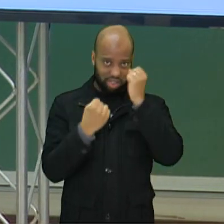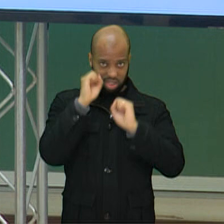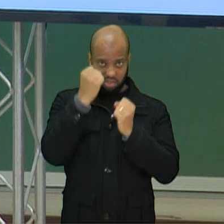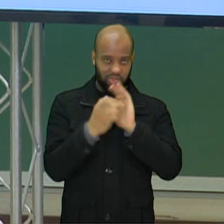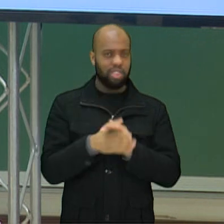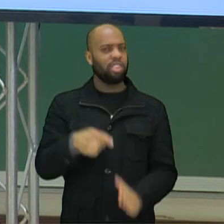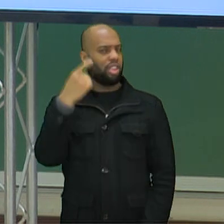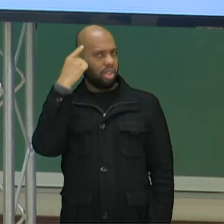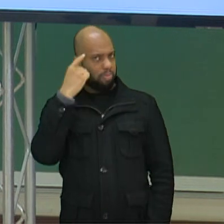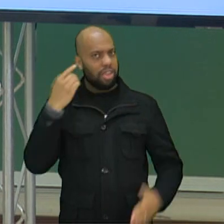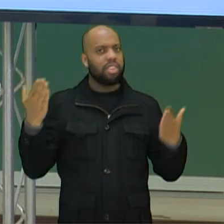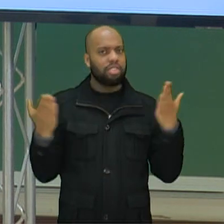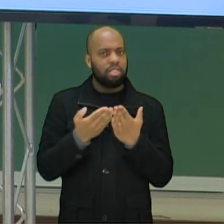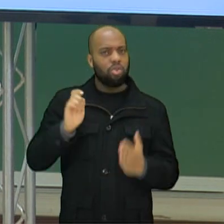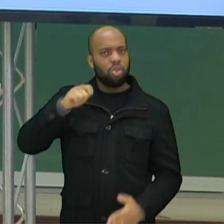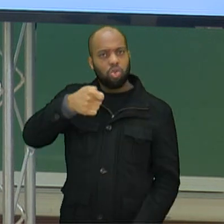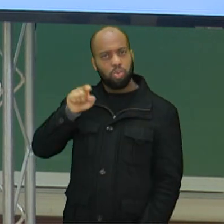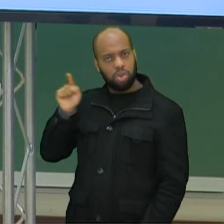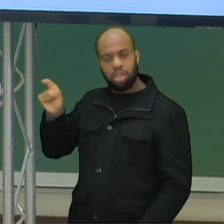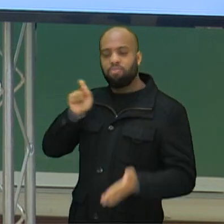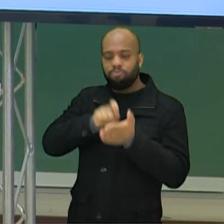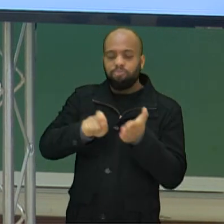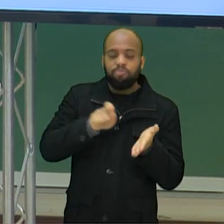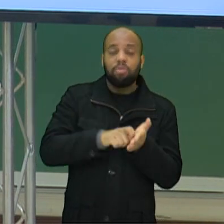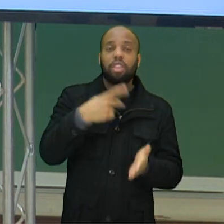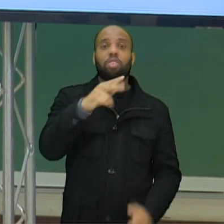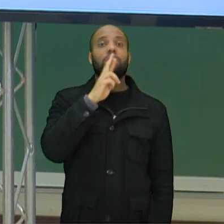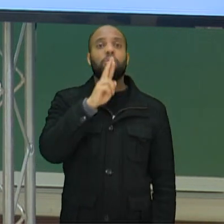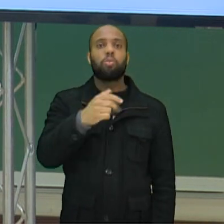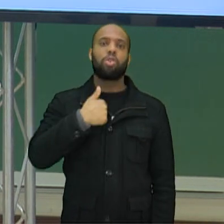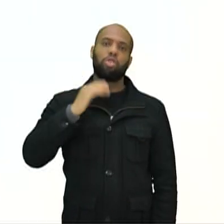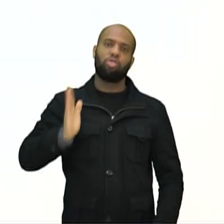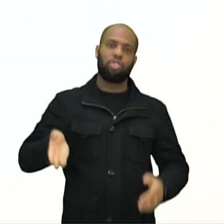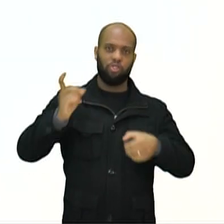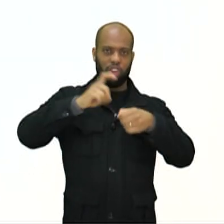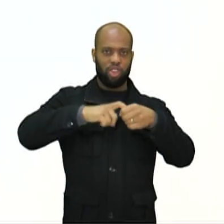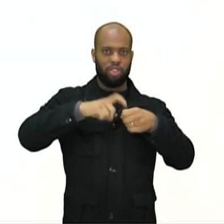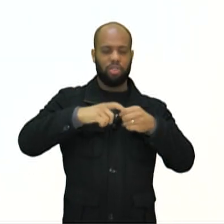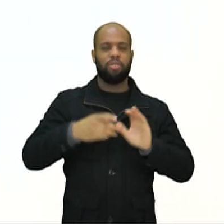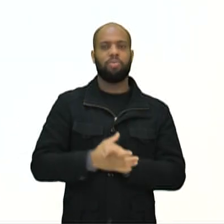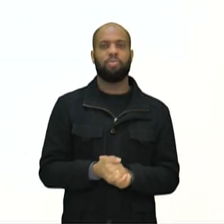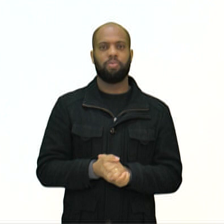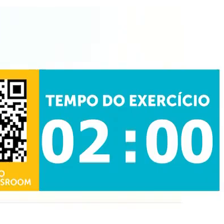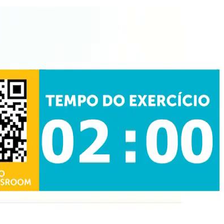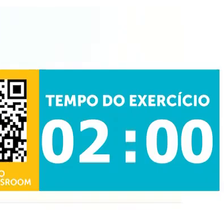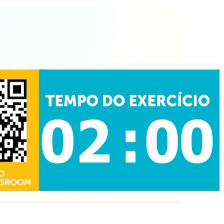Então, pensem um pouco nessa questão, anotem e logo retornamos.